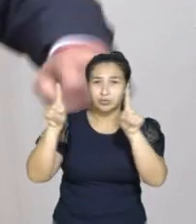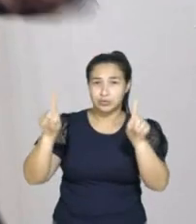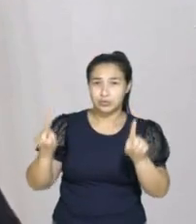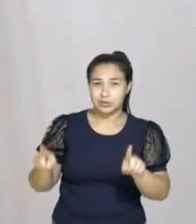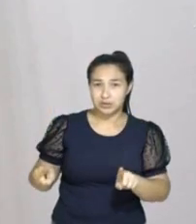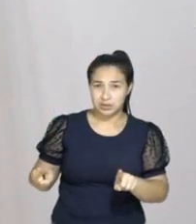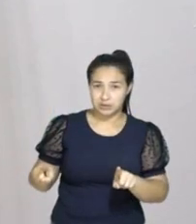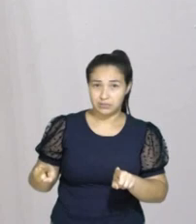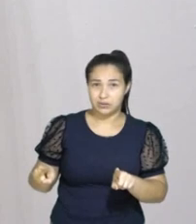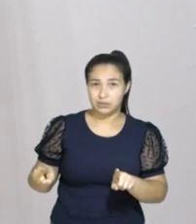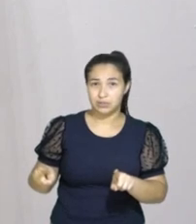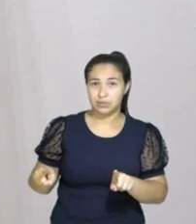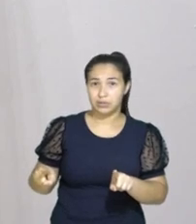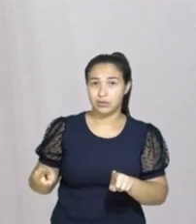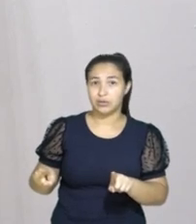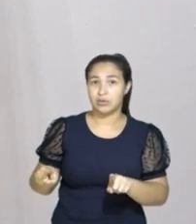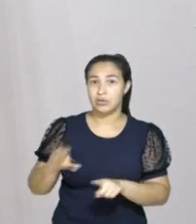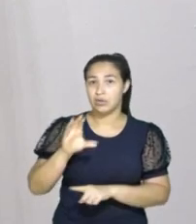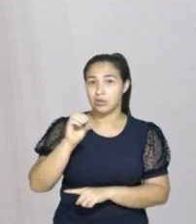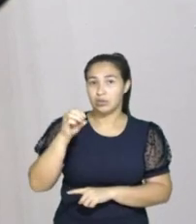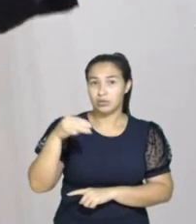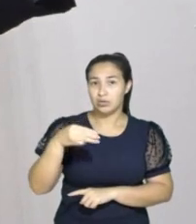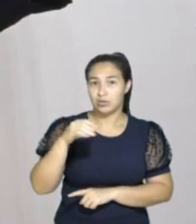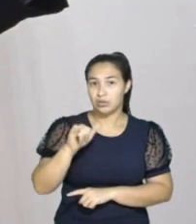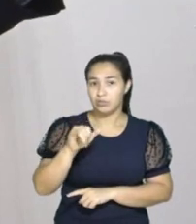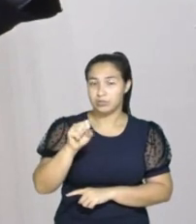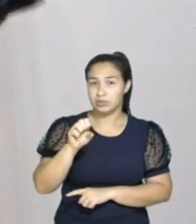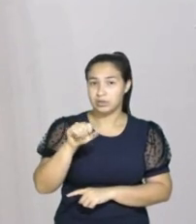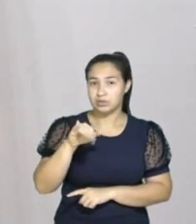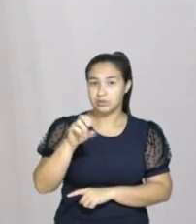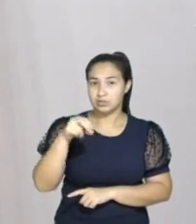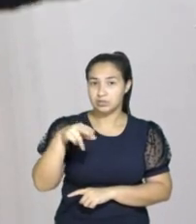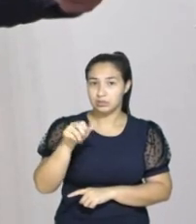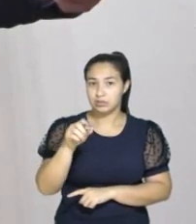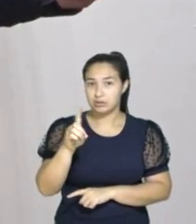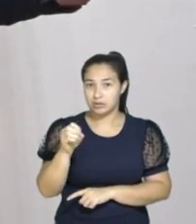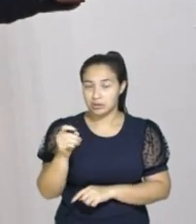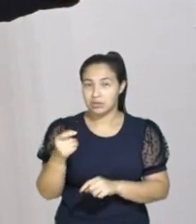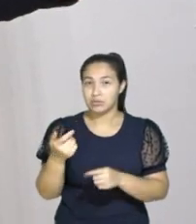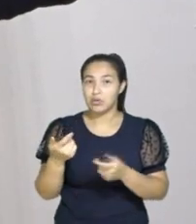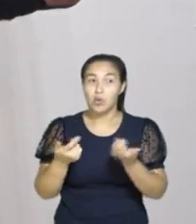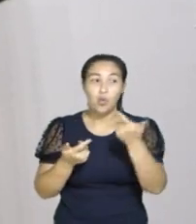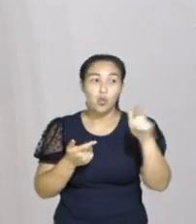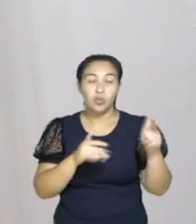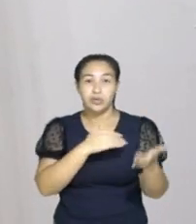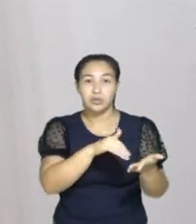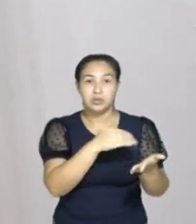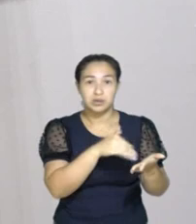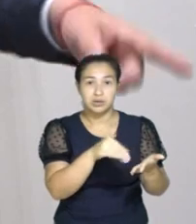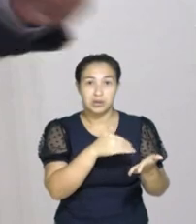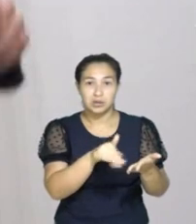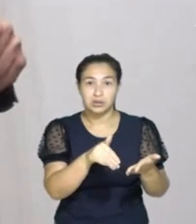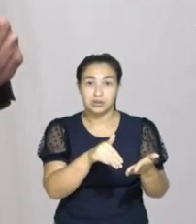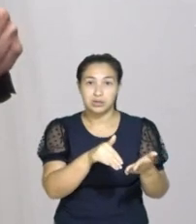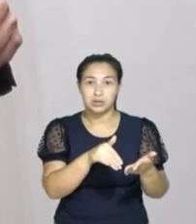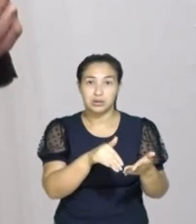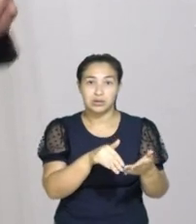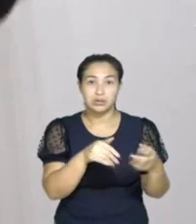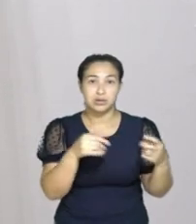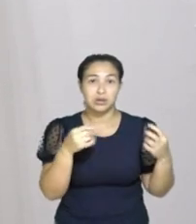lotado de comissionados e quanto outra secretarias que a secretaria da fazenda aliás secretaria da